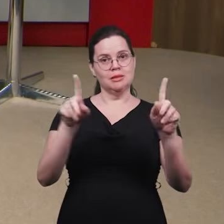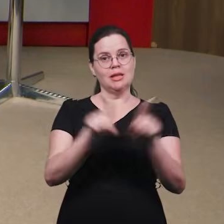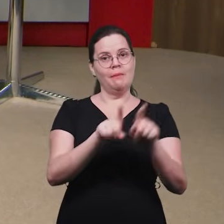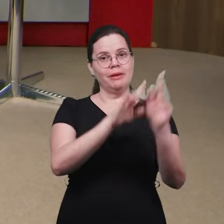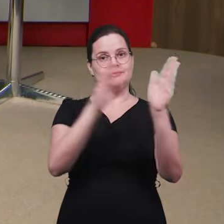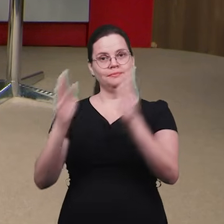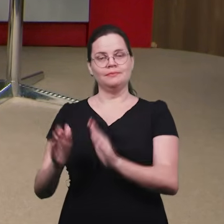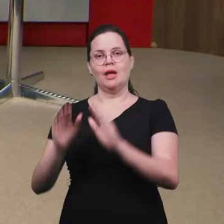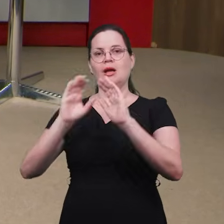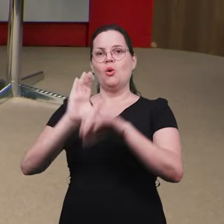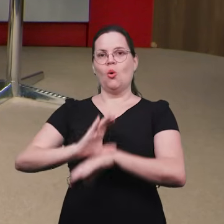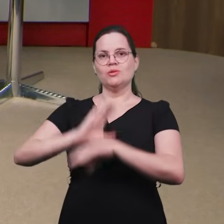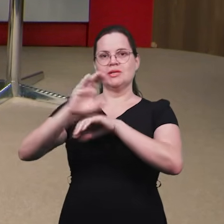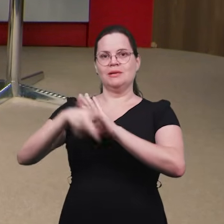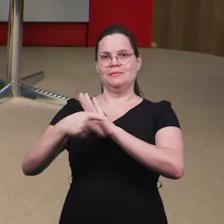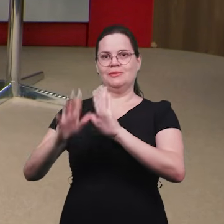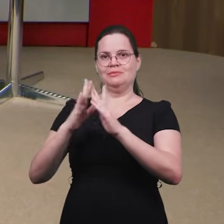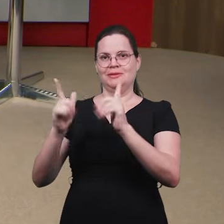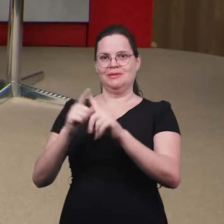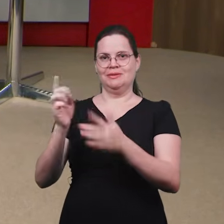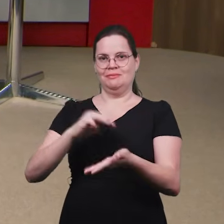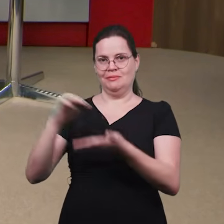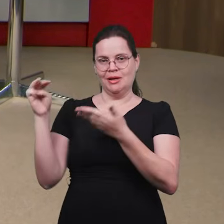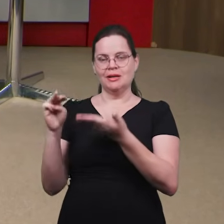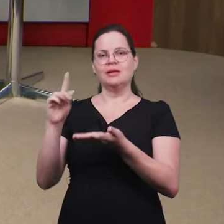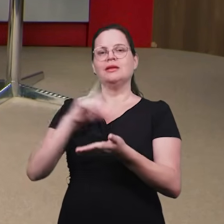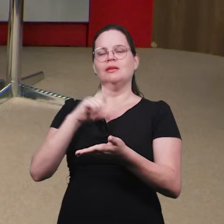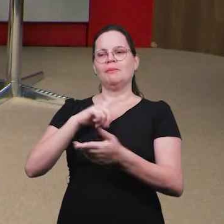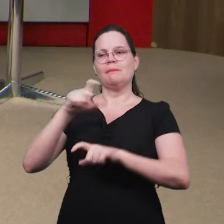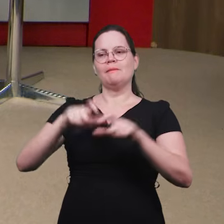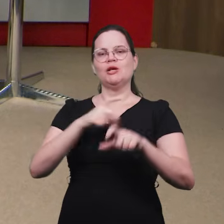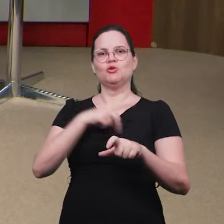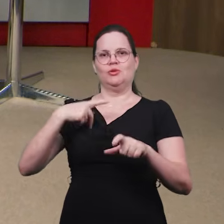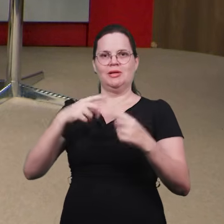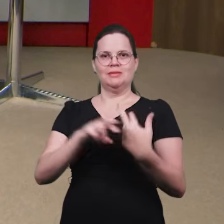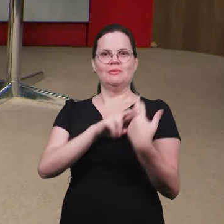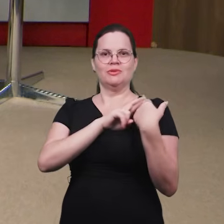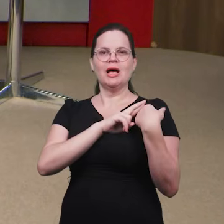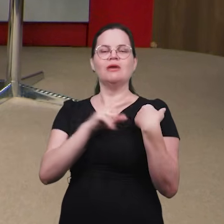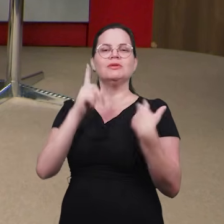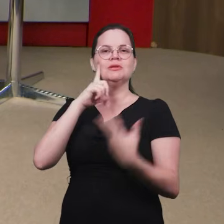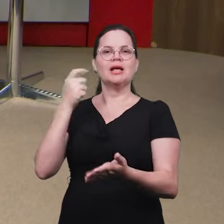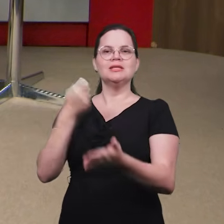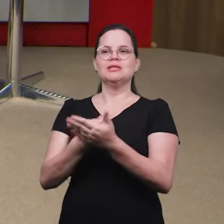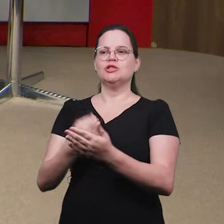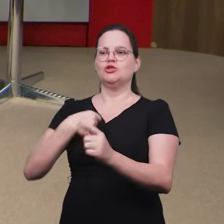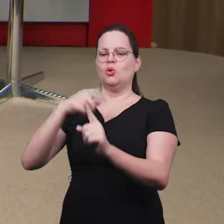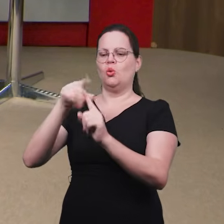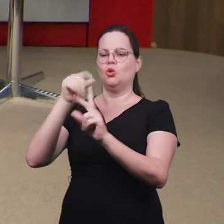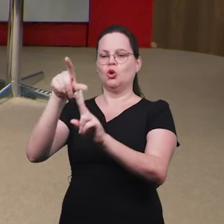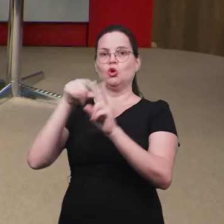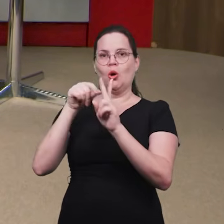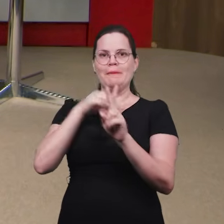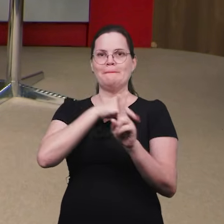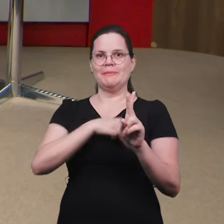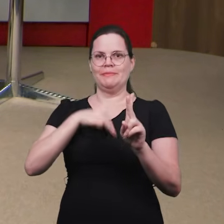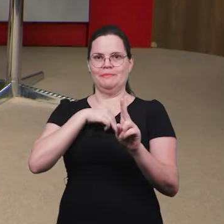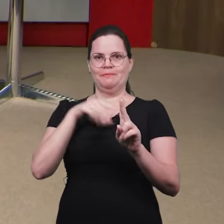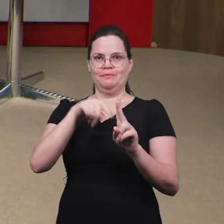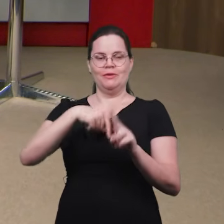da Igreja Cristã Maranata tomou a providência de separar 2